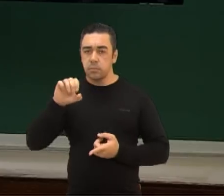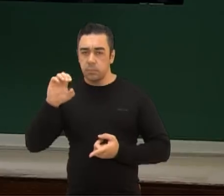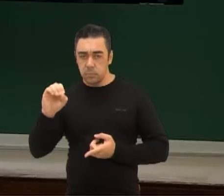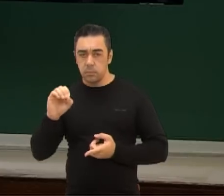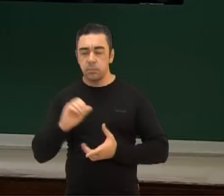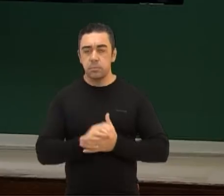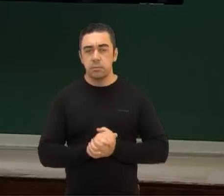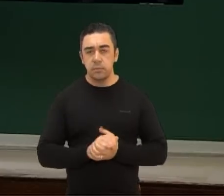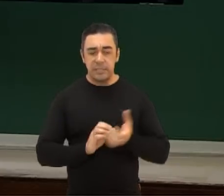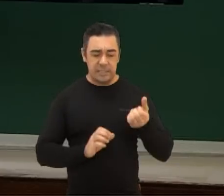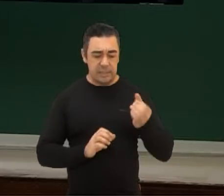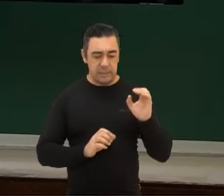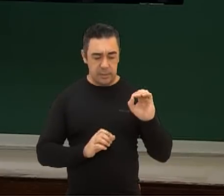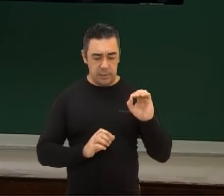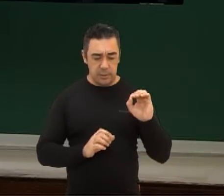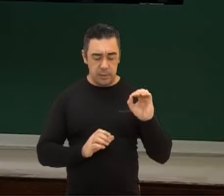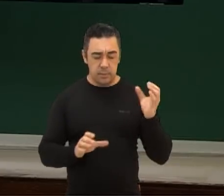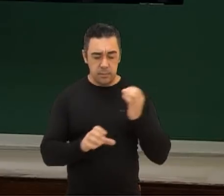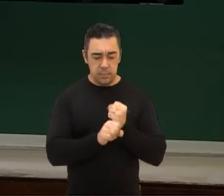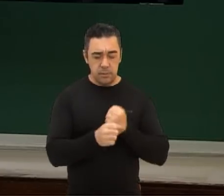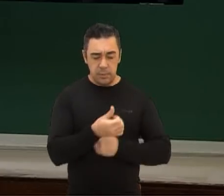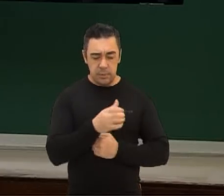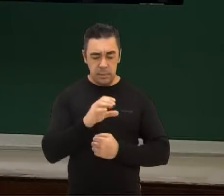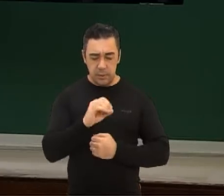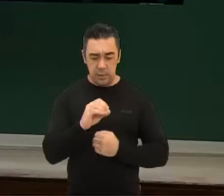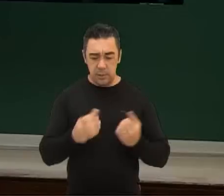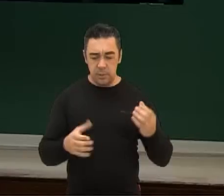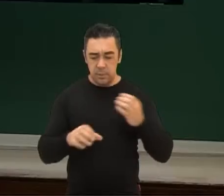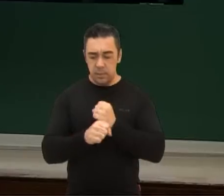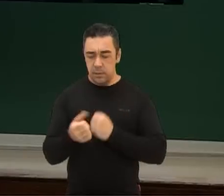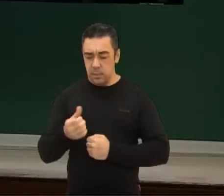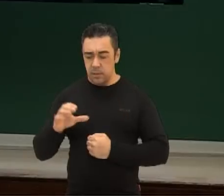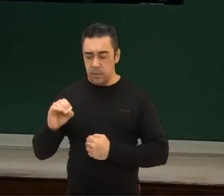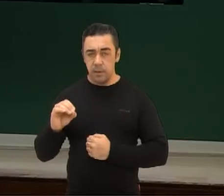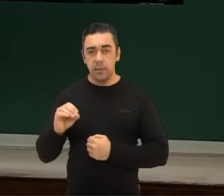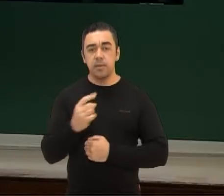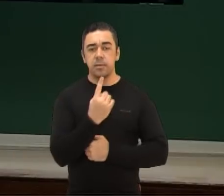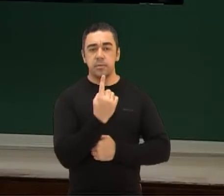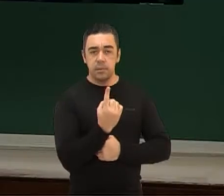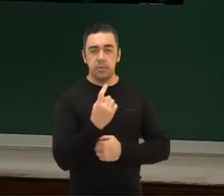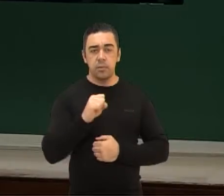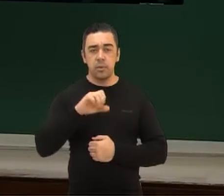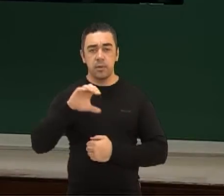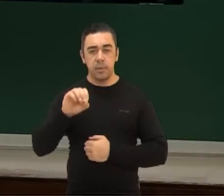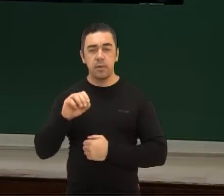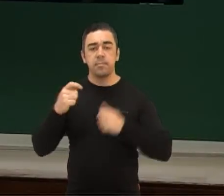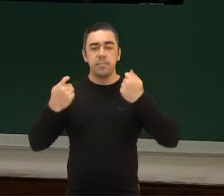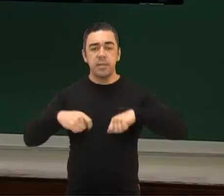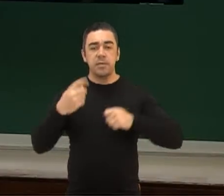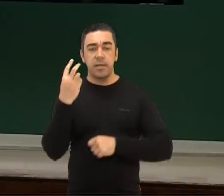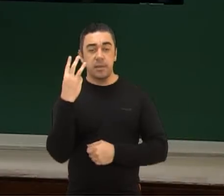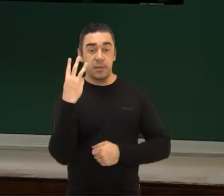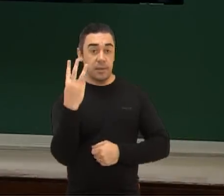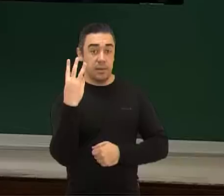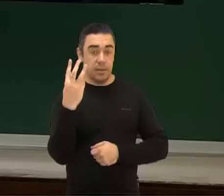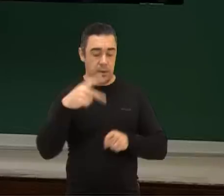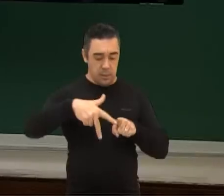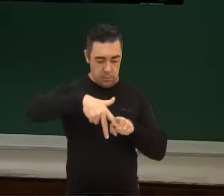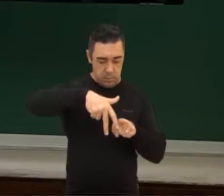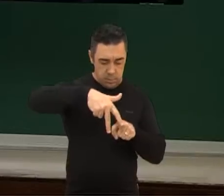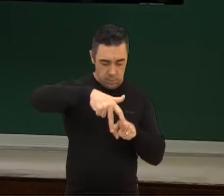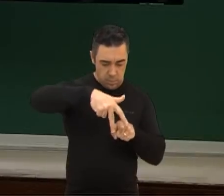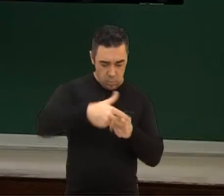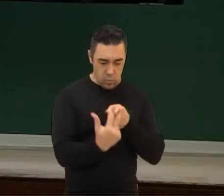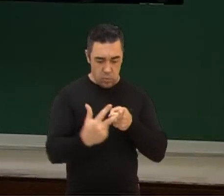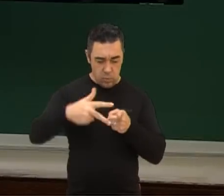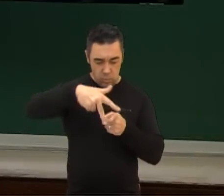60, 120 e 180. Então, portanto, serão necessários 3 voltas para